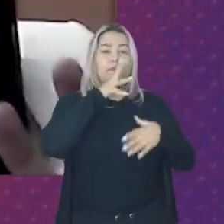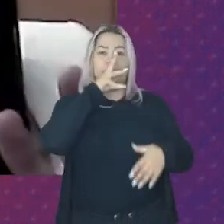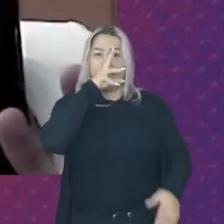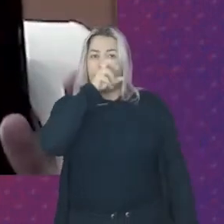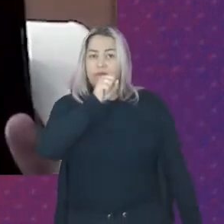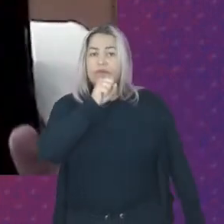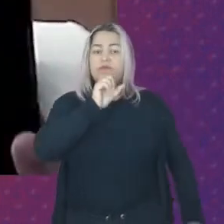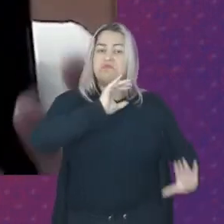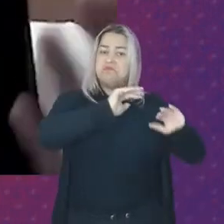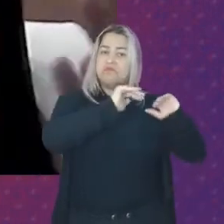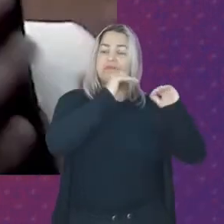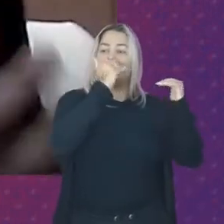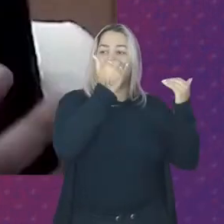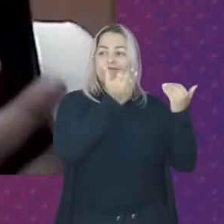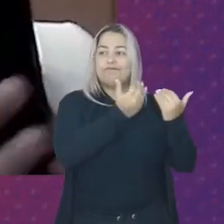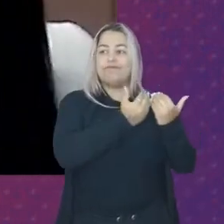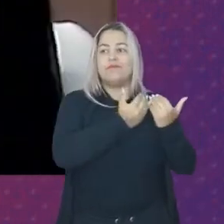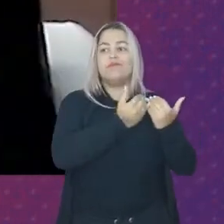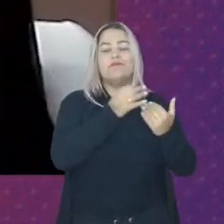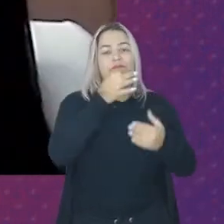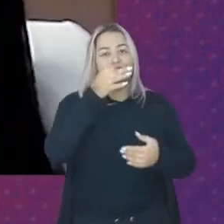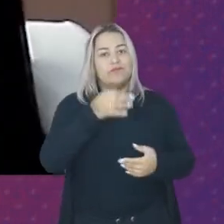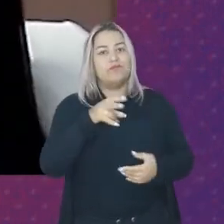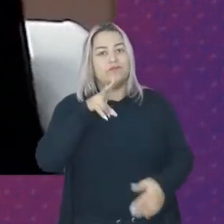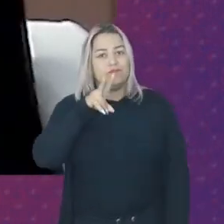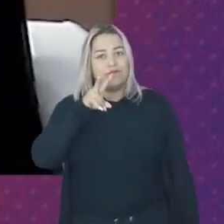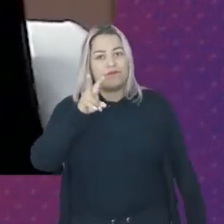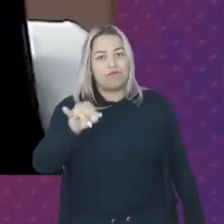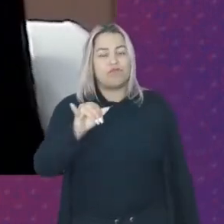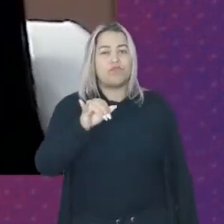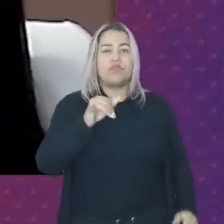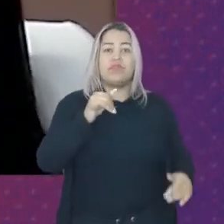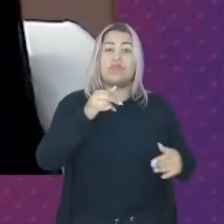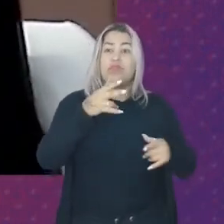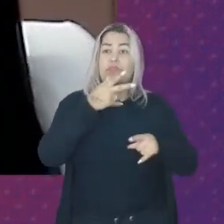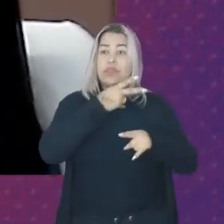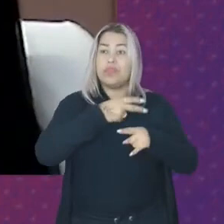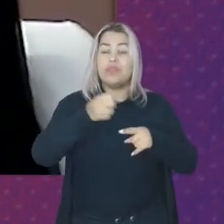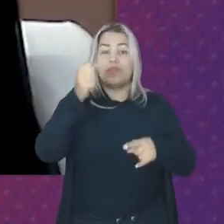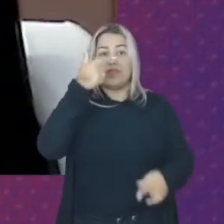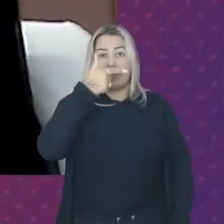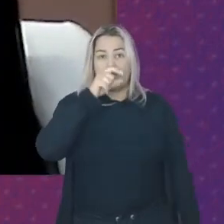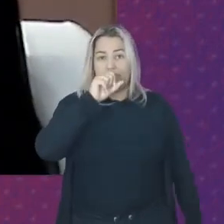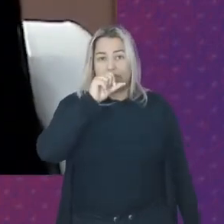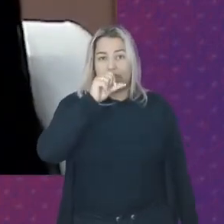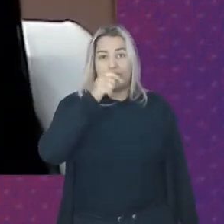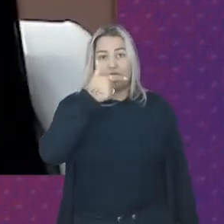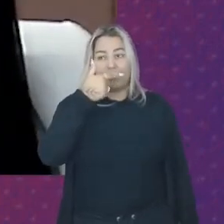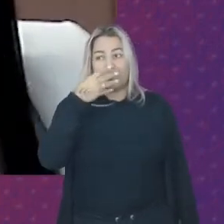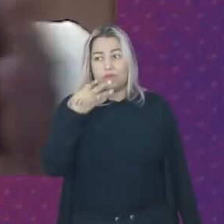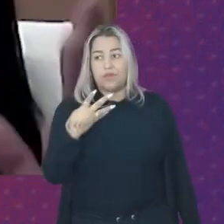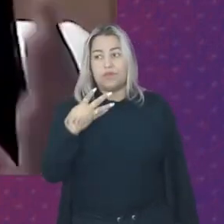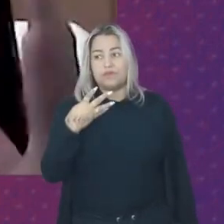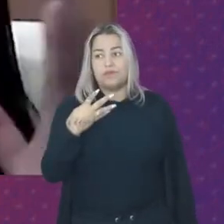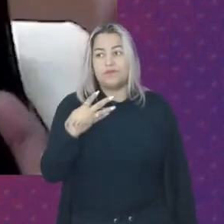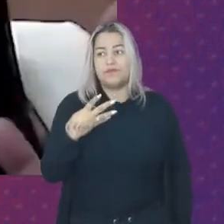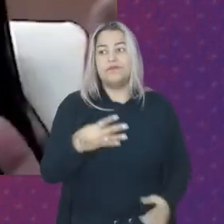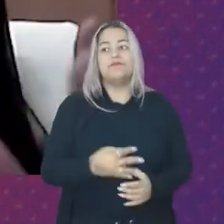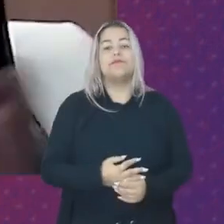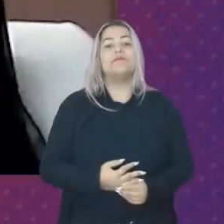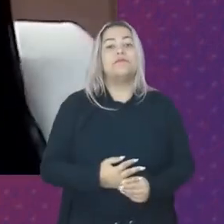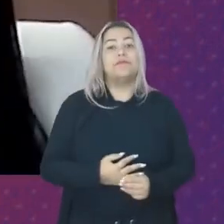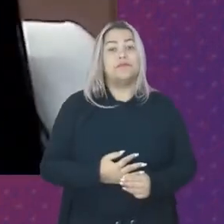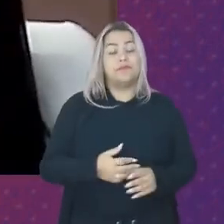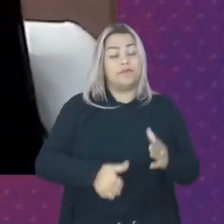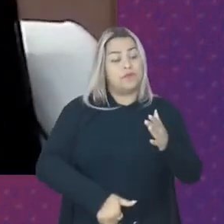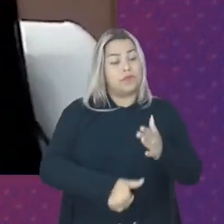fortalecimento dessa comunidade é o que, com certeza, vai te levar a uma vitória em 2024. Então,